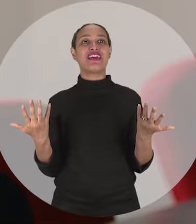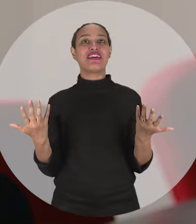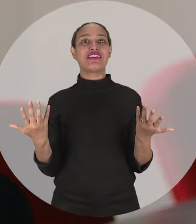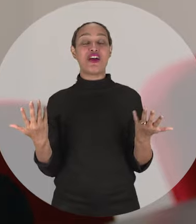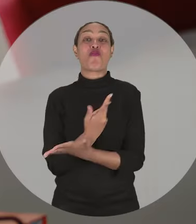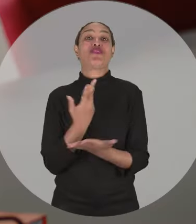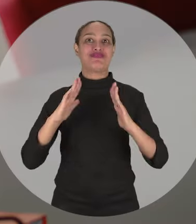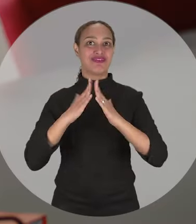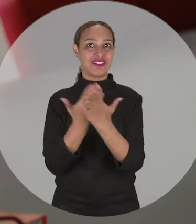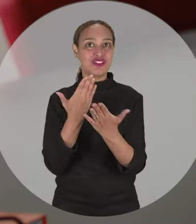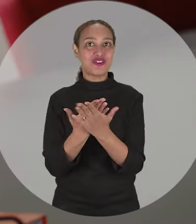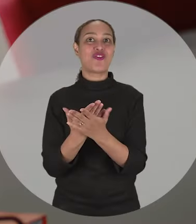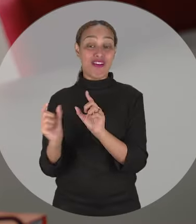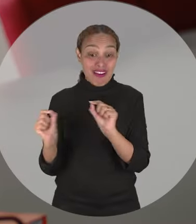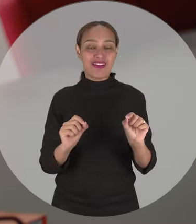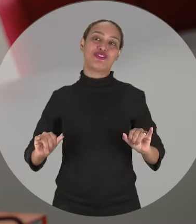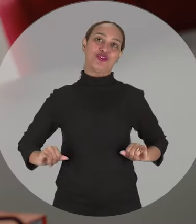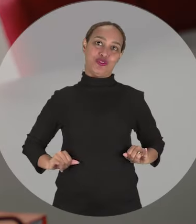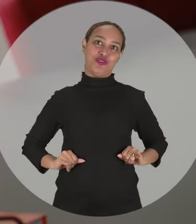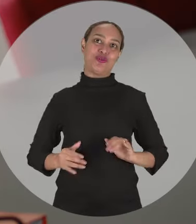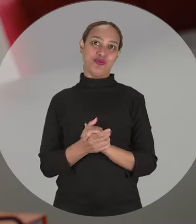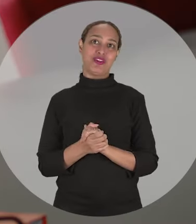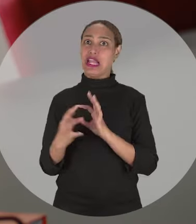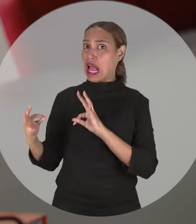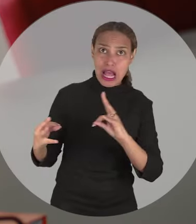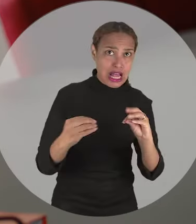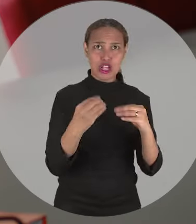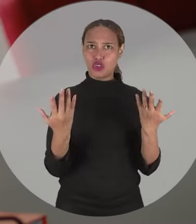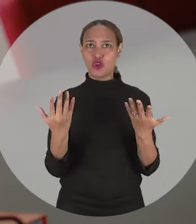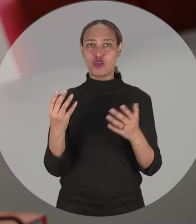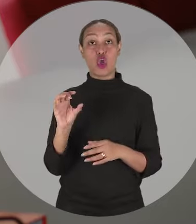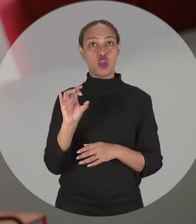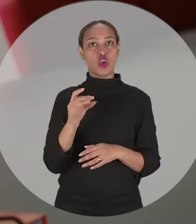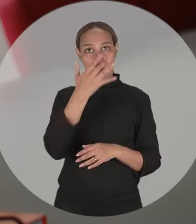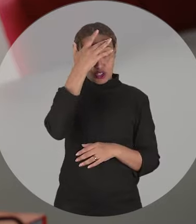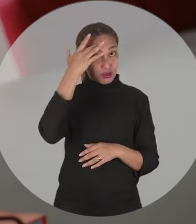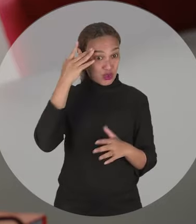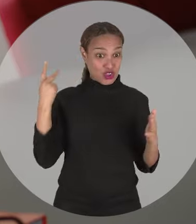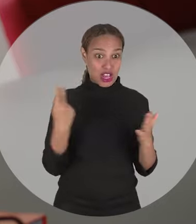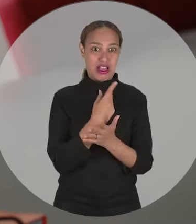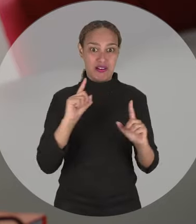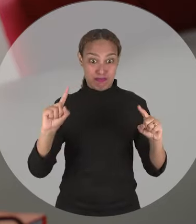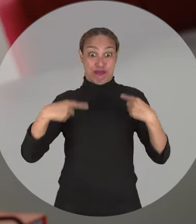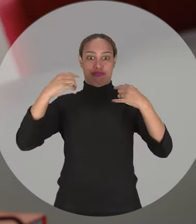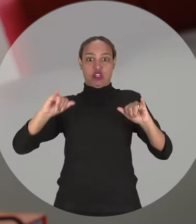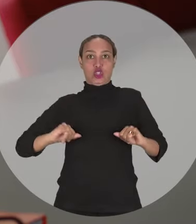na escola esse sofrimento. E a todos, não só aqueles que são vítimas das